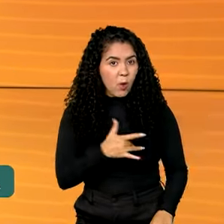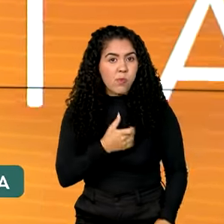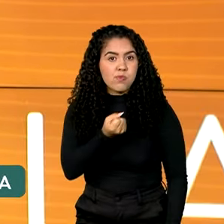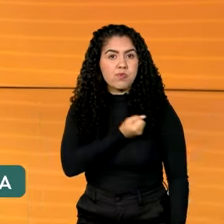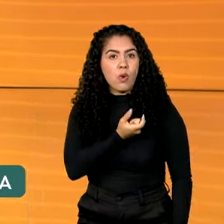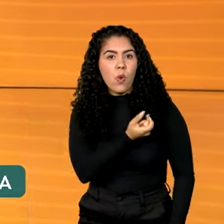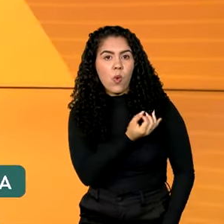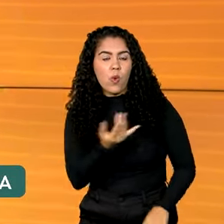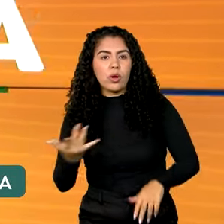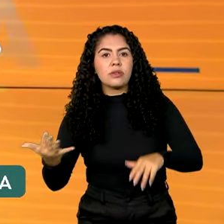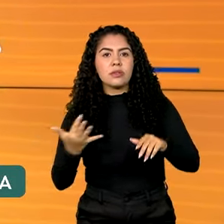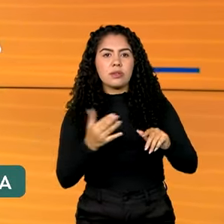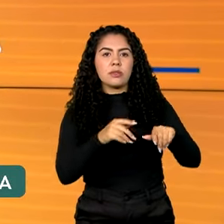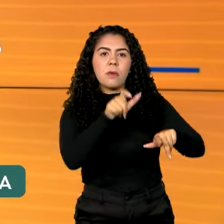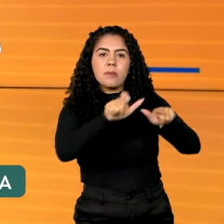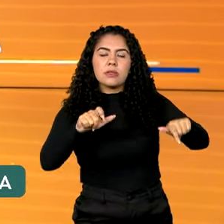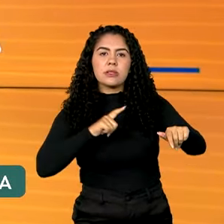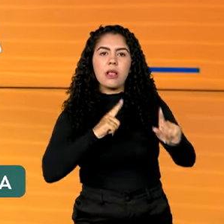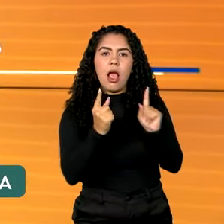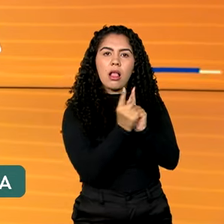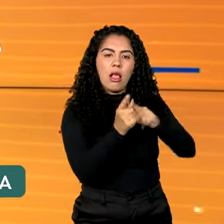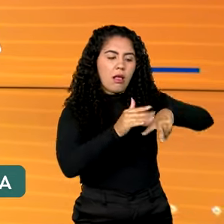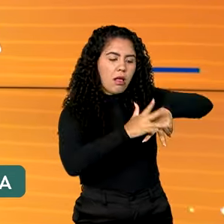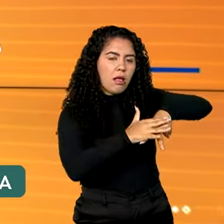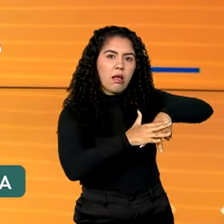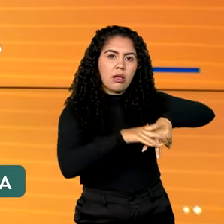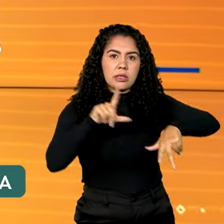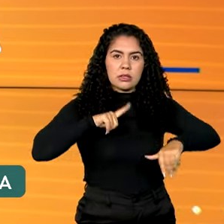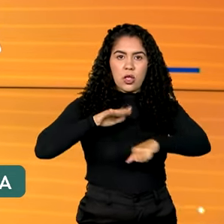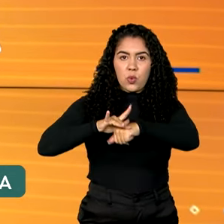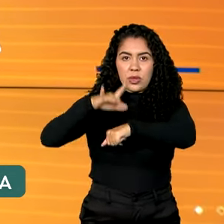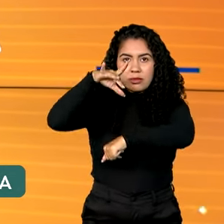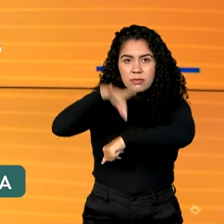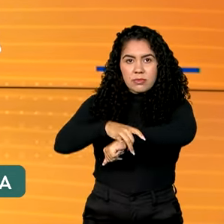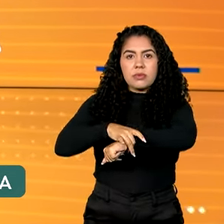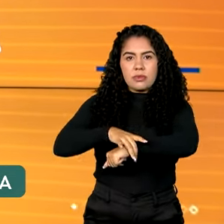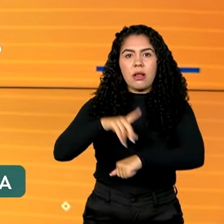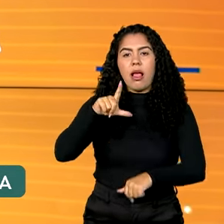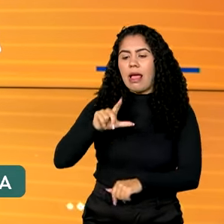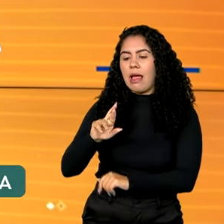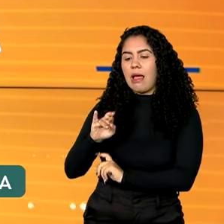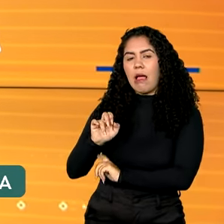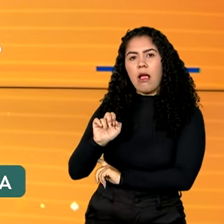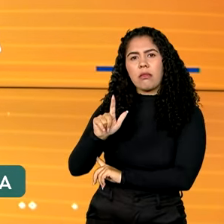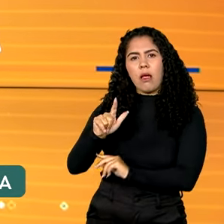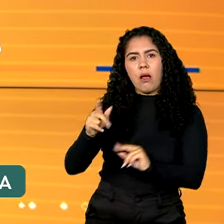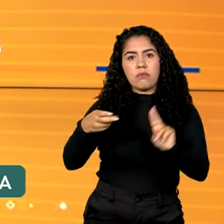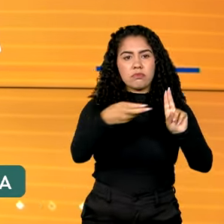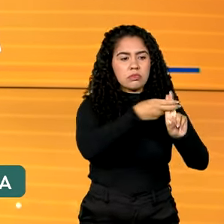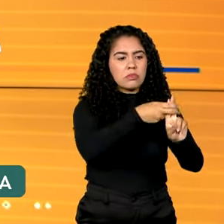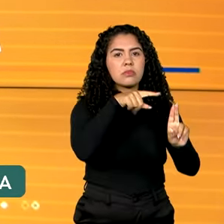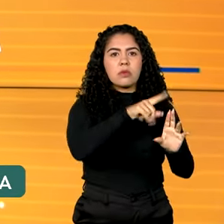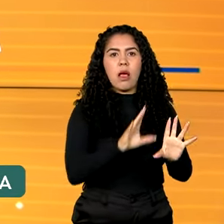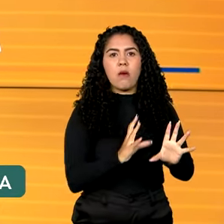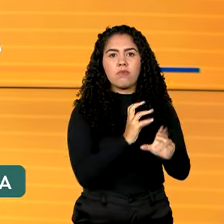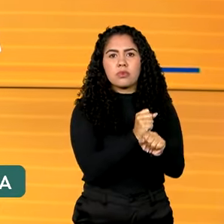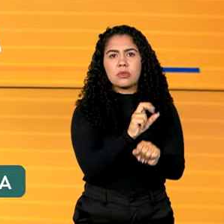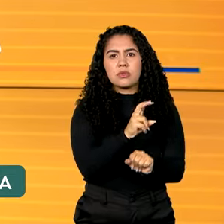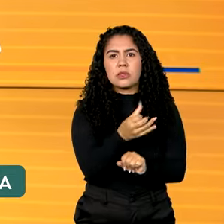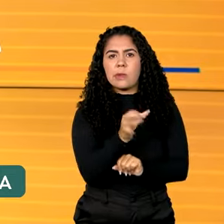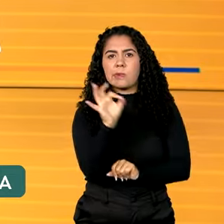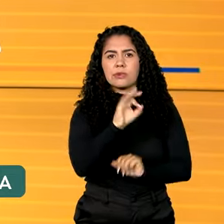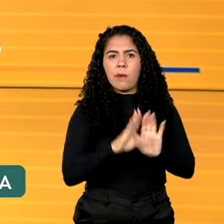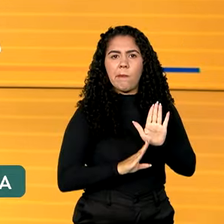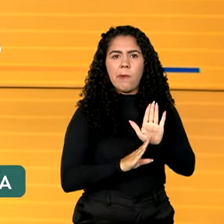de pacientes com doença renal crônica no SUS, o Sistema Único de Saúde, aumentou mais de 150%. É